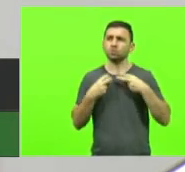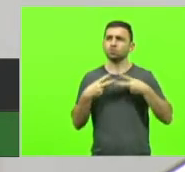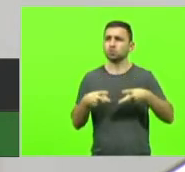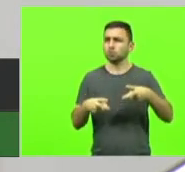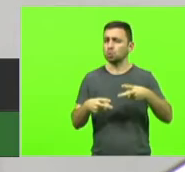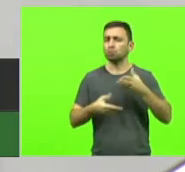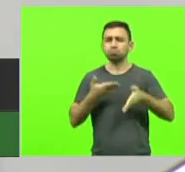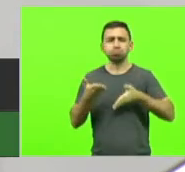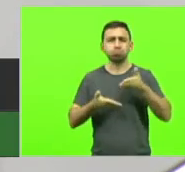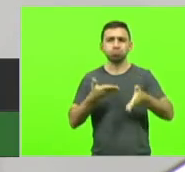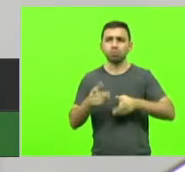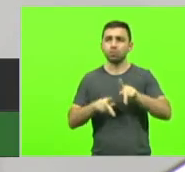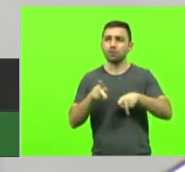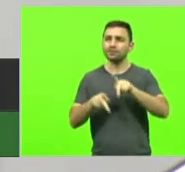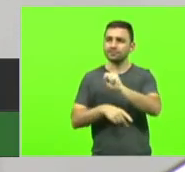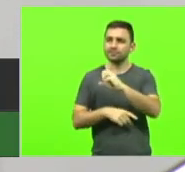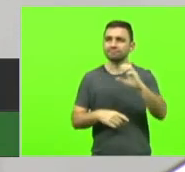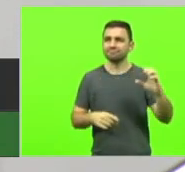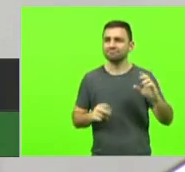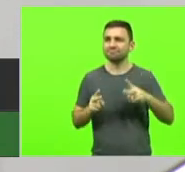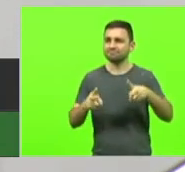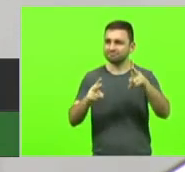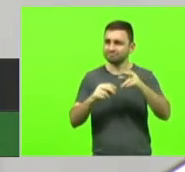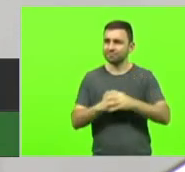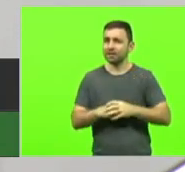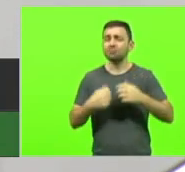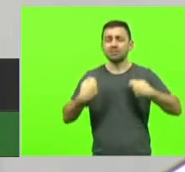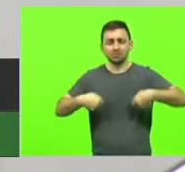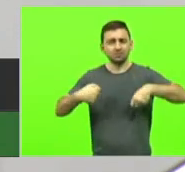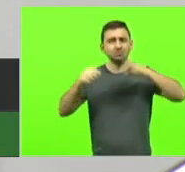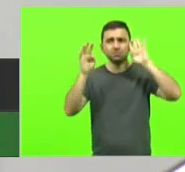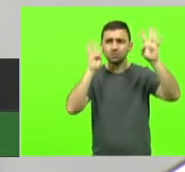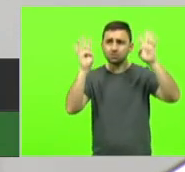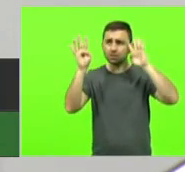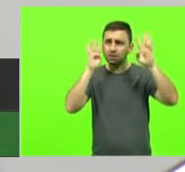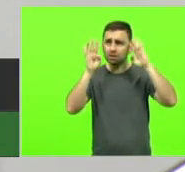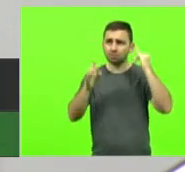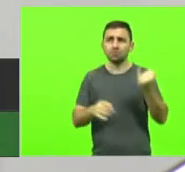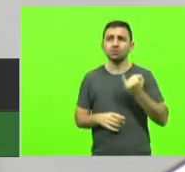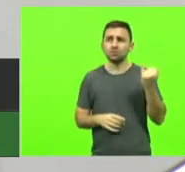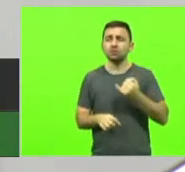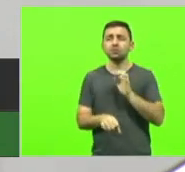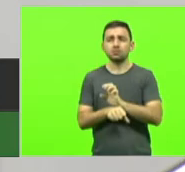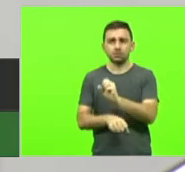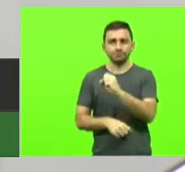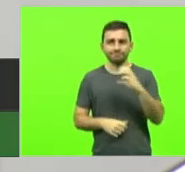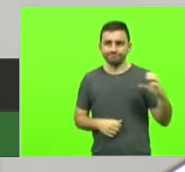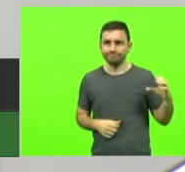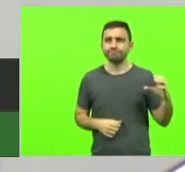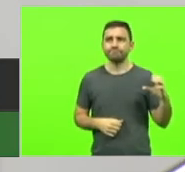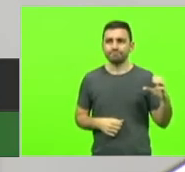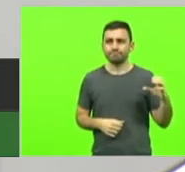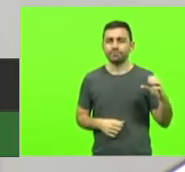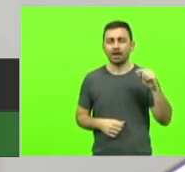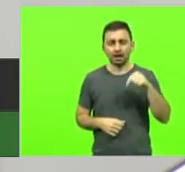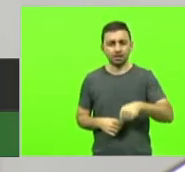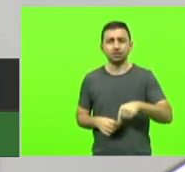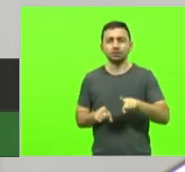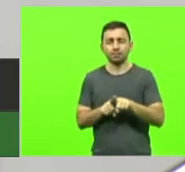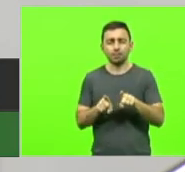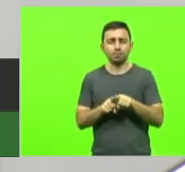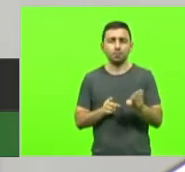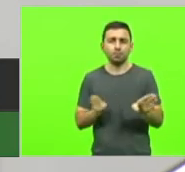atendendo o povo catarinense. São reflexões que a gente tem que fazer do estado de Santa Catarina e do momento que